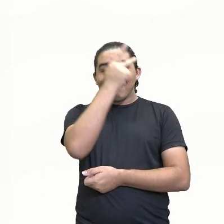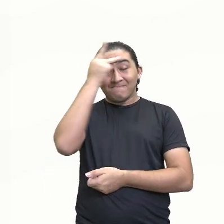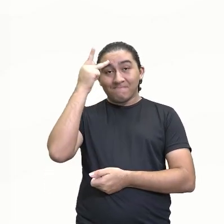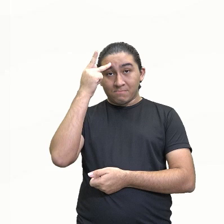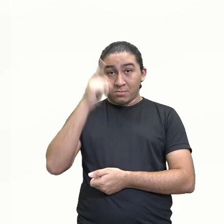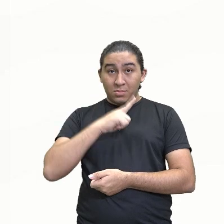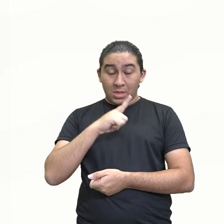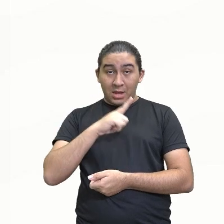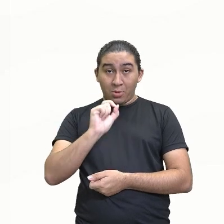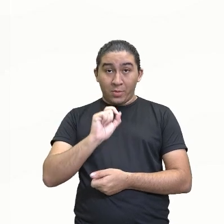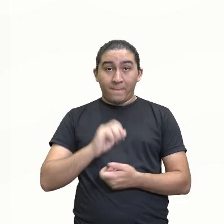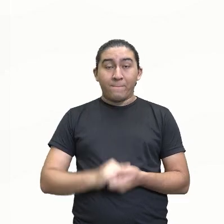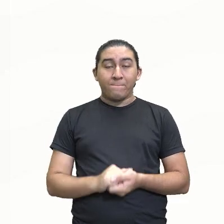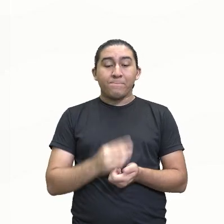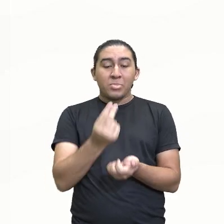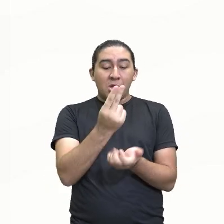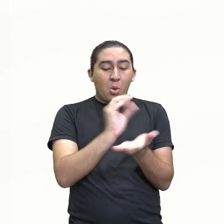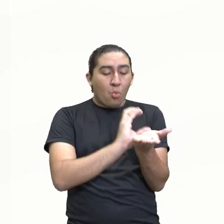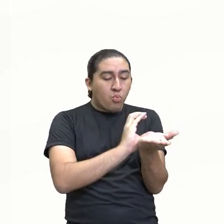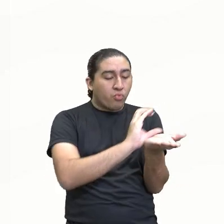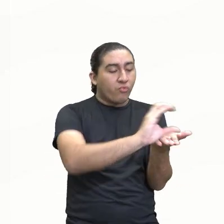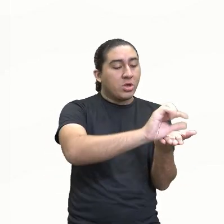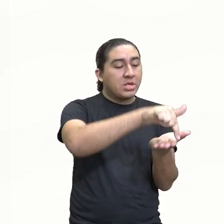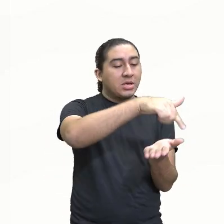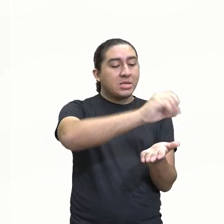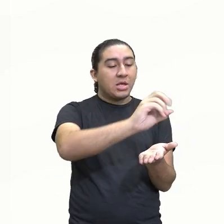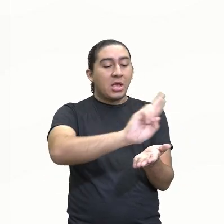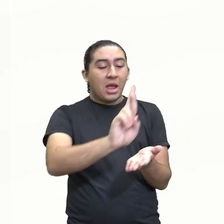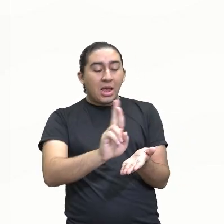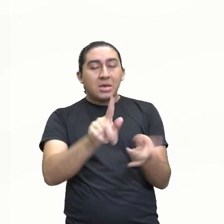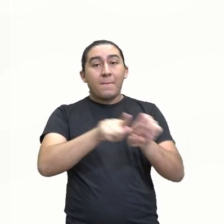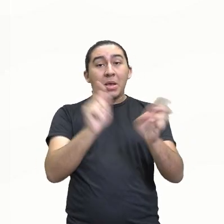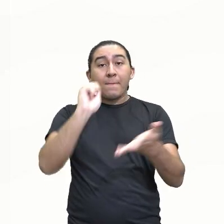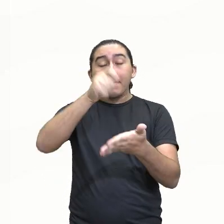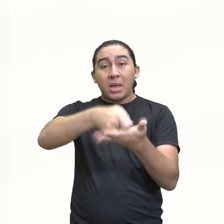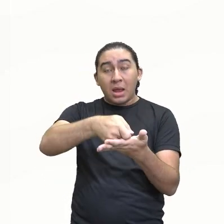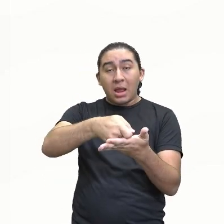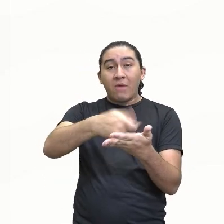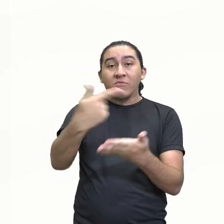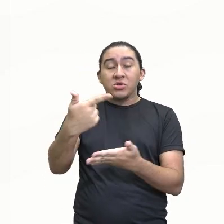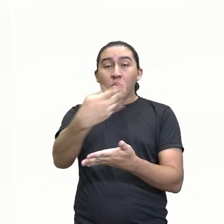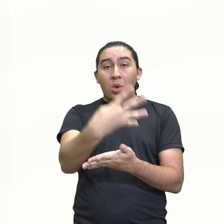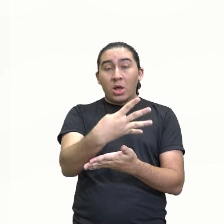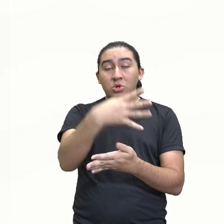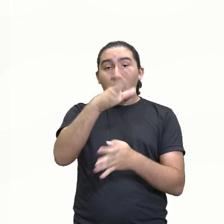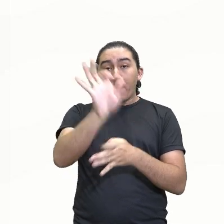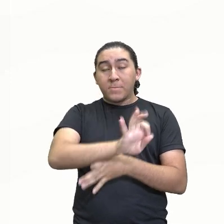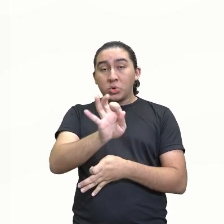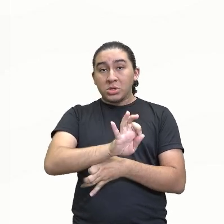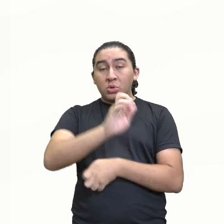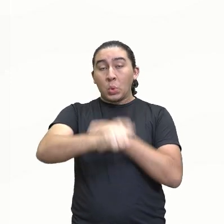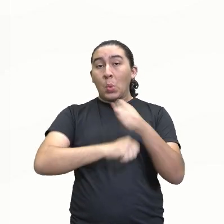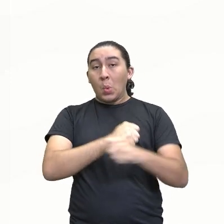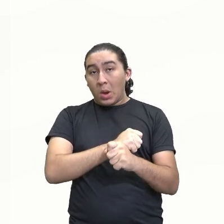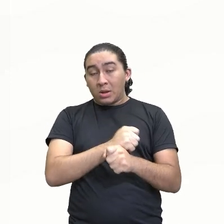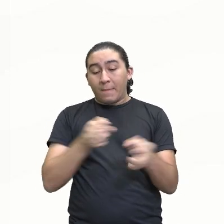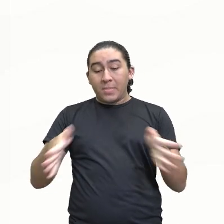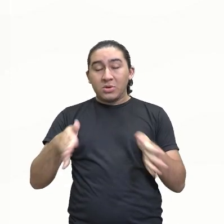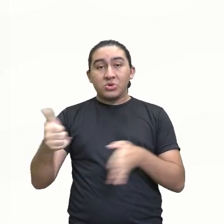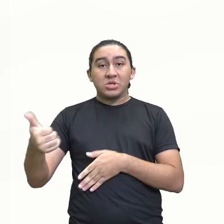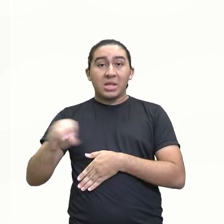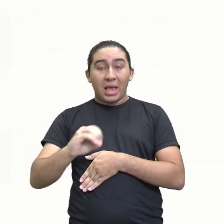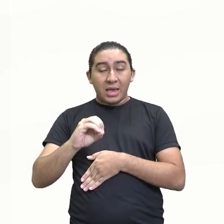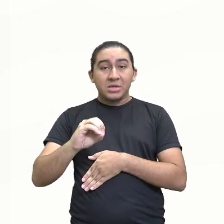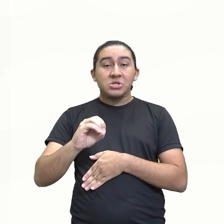aplicou o capital de R$700 a uma taxa de 24% ao ano durante 10 meses